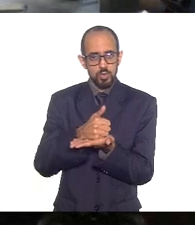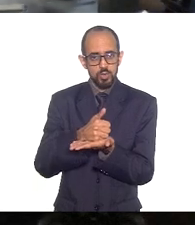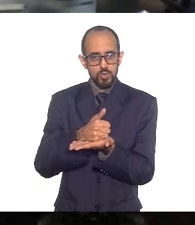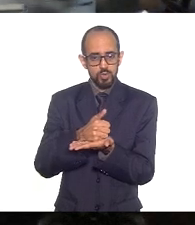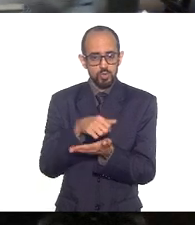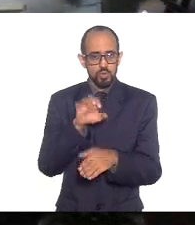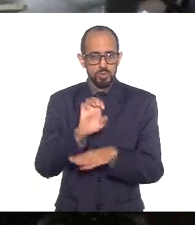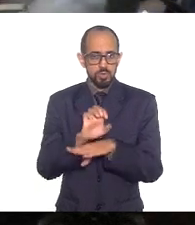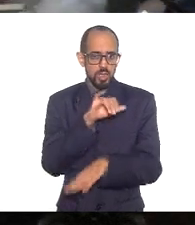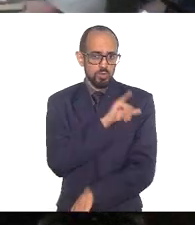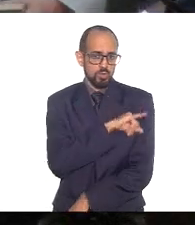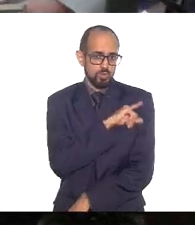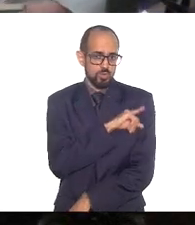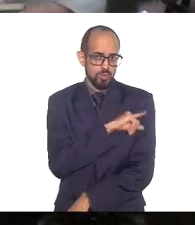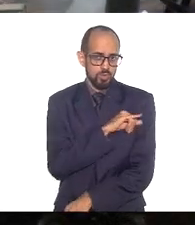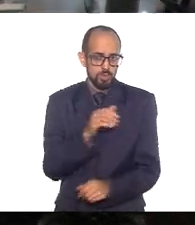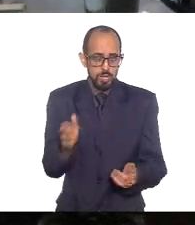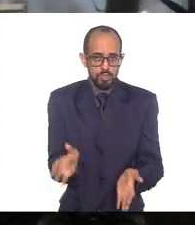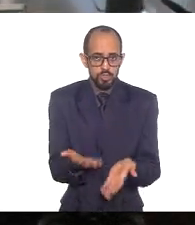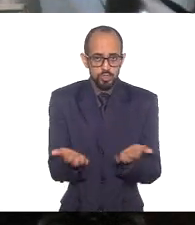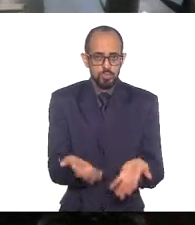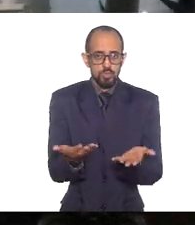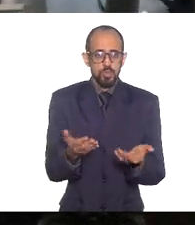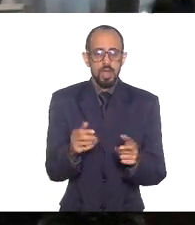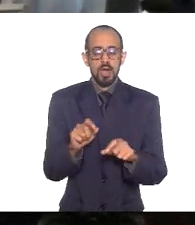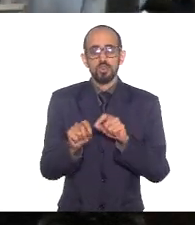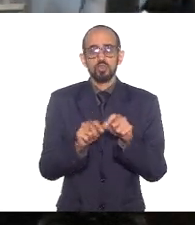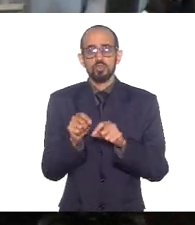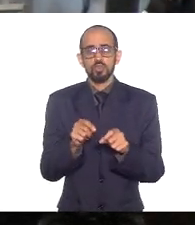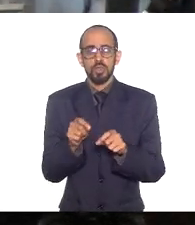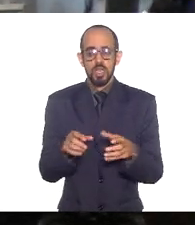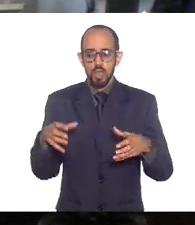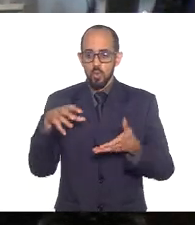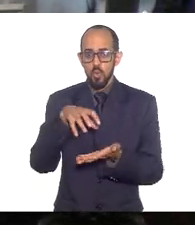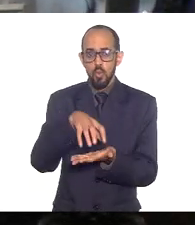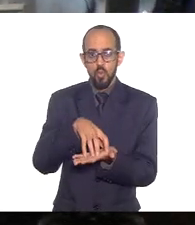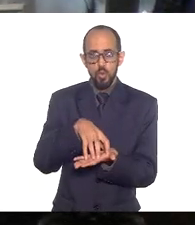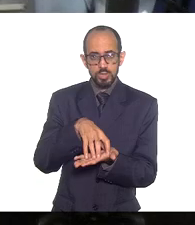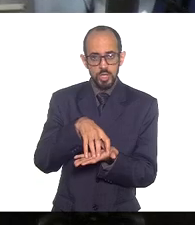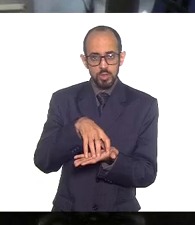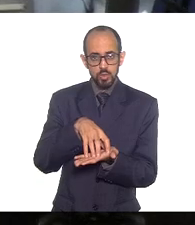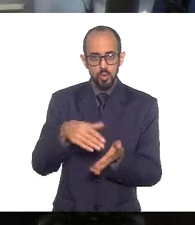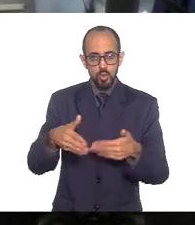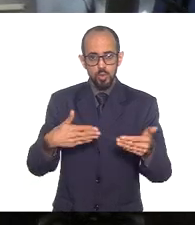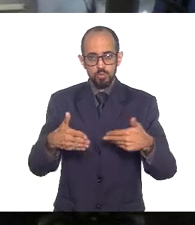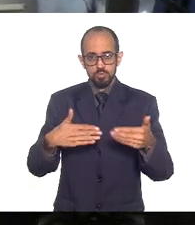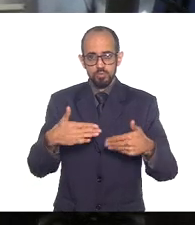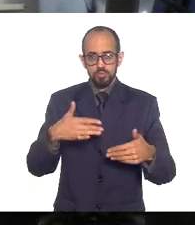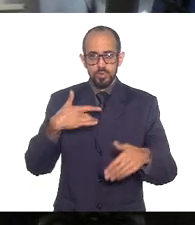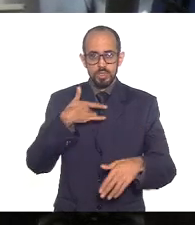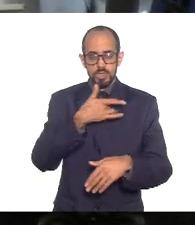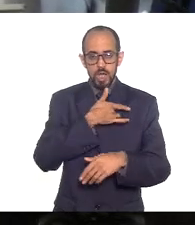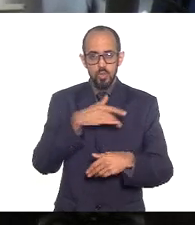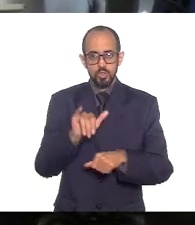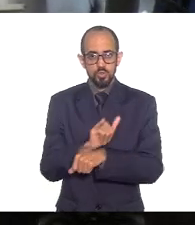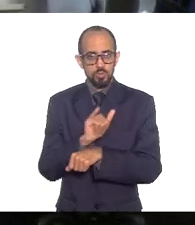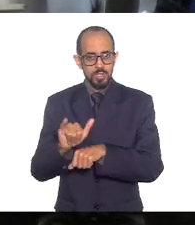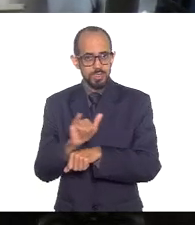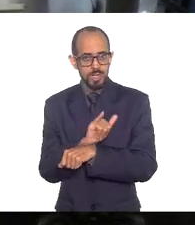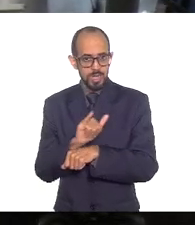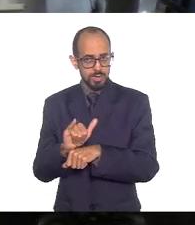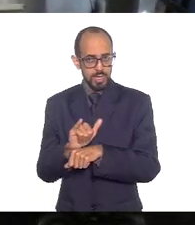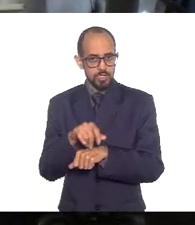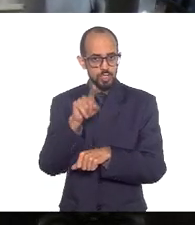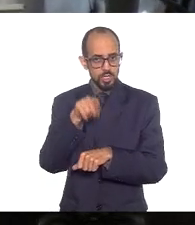fizemos isso para estimular a criação de um complexo industrial de saúde setor absolutamente estratégico como